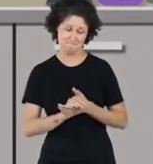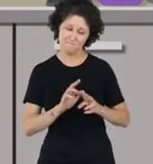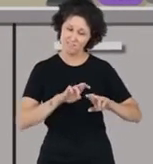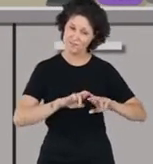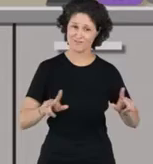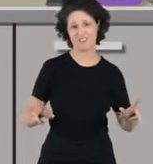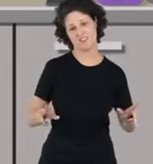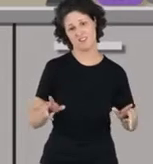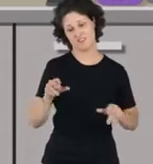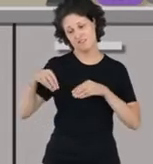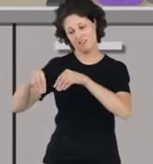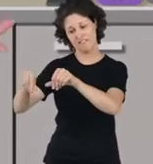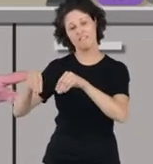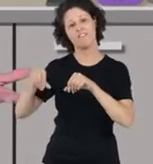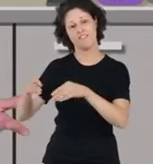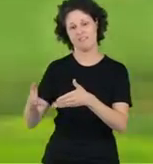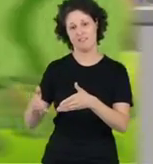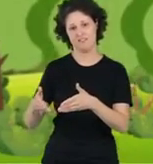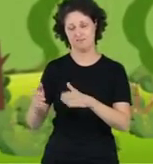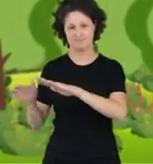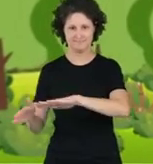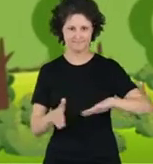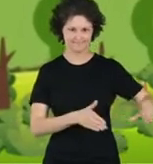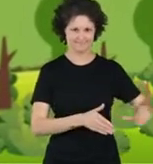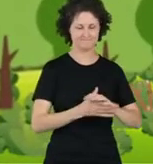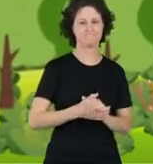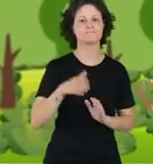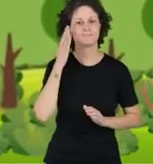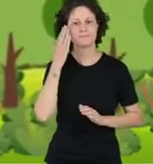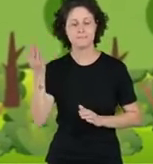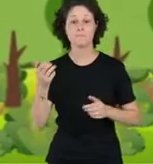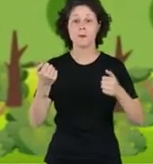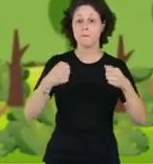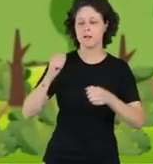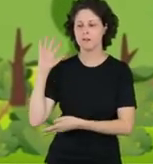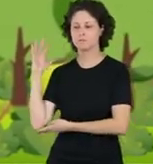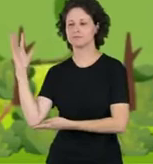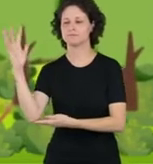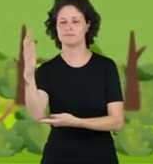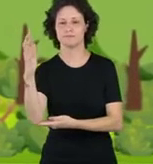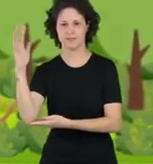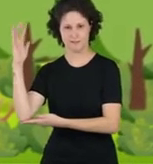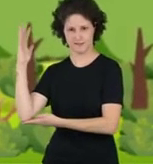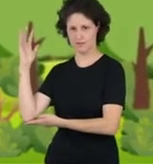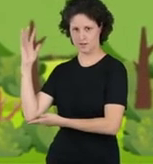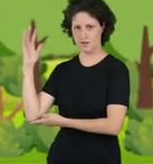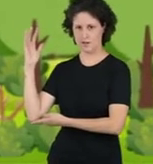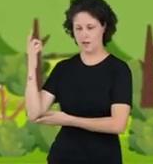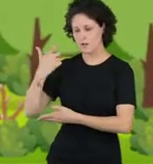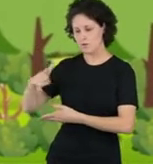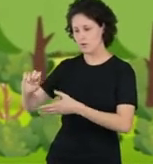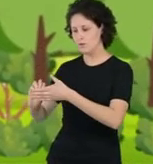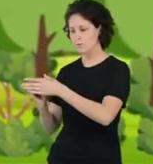diferentes formas de recuperar a vegetação. Uma delas é a regeneração natural, em que a própria natureza se encarrega de plantar